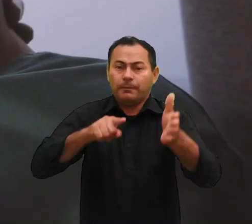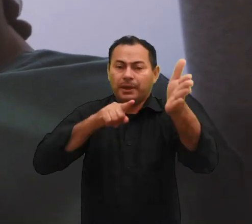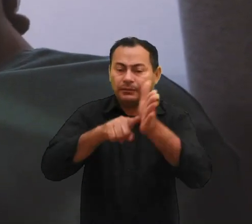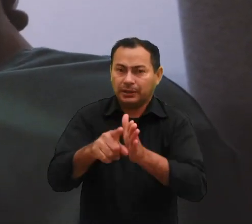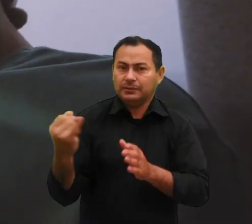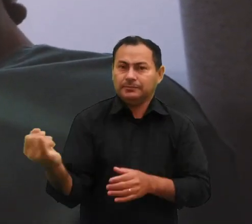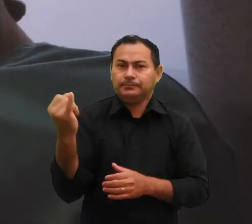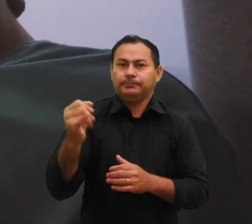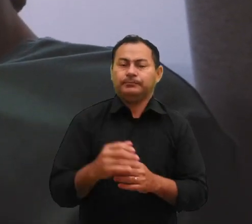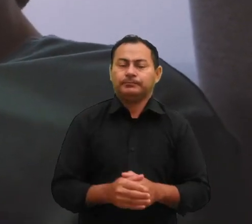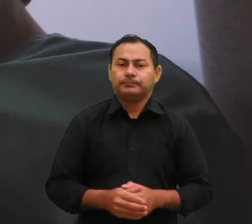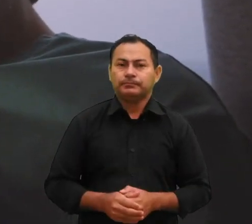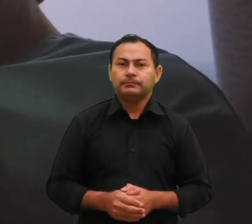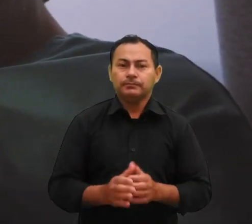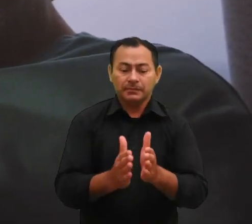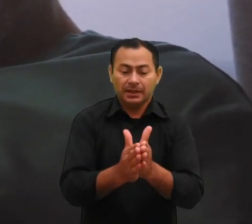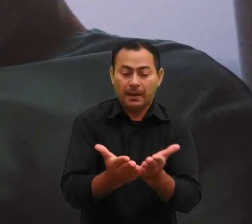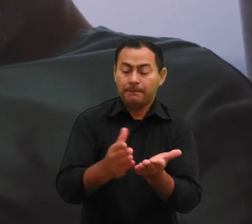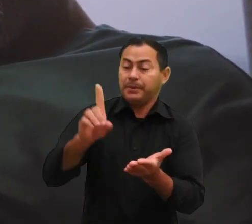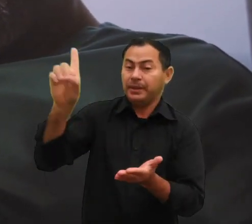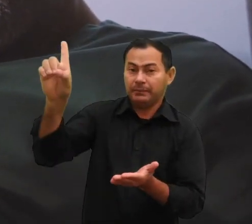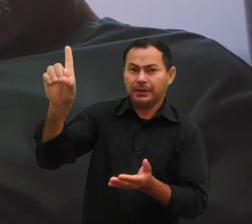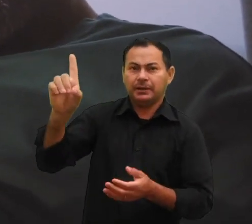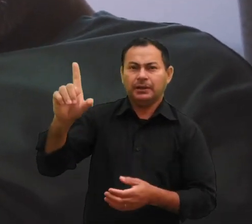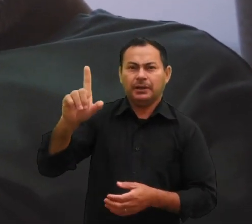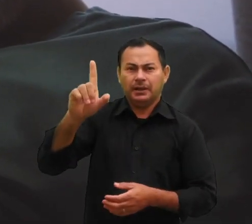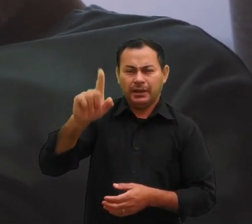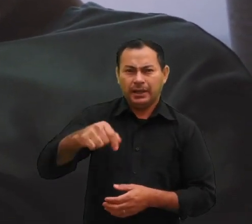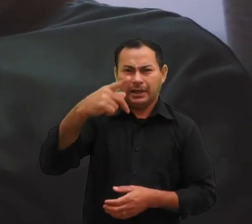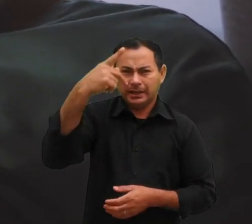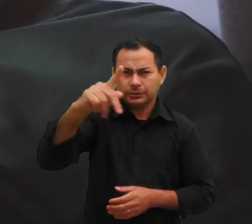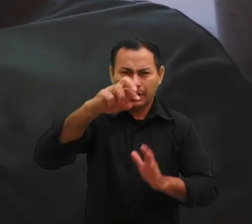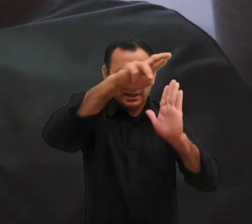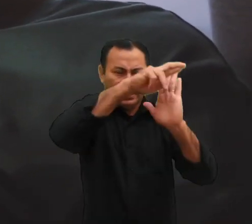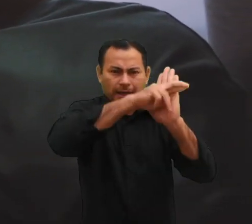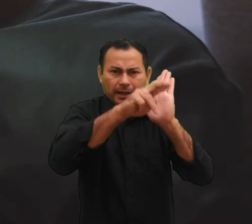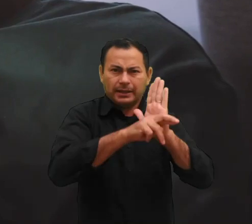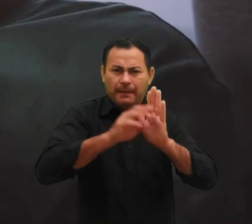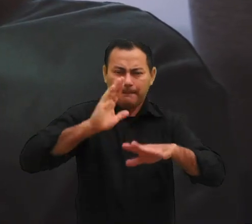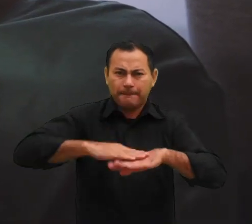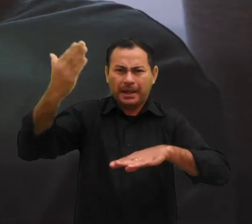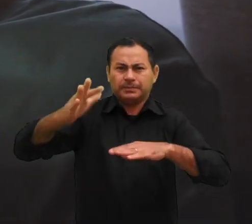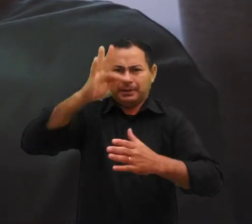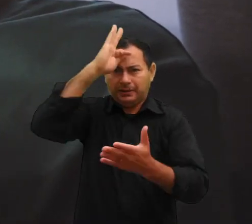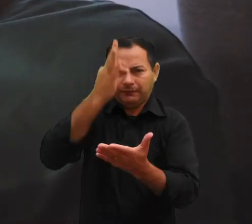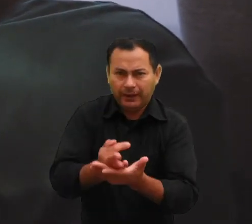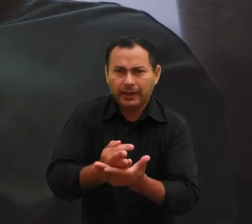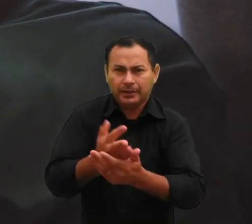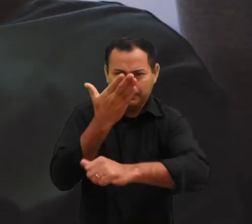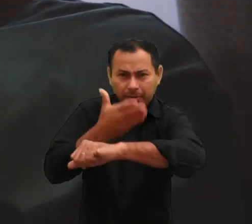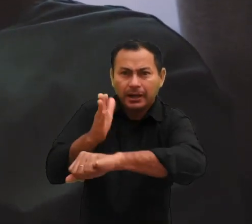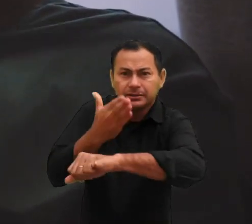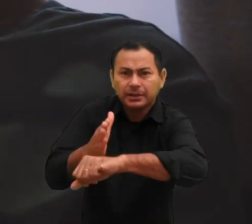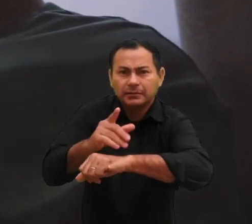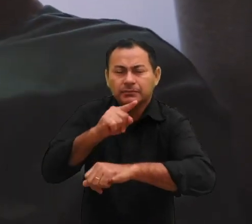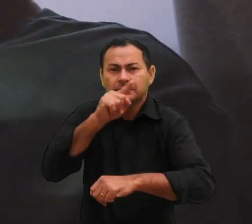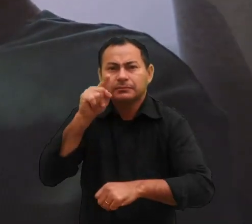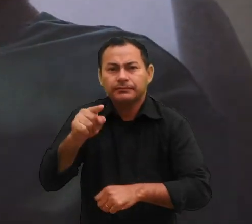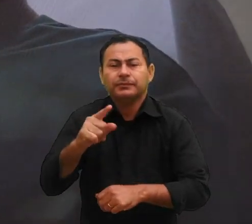pergunta que é muito importante. A Bíblia tem sido a sua regra máxima de fé e